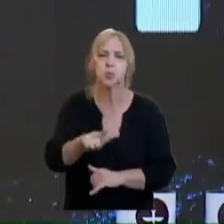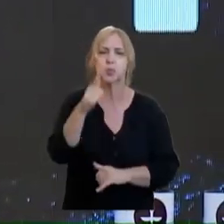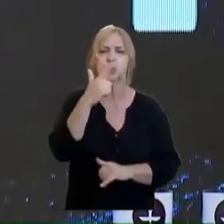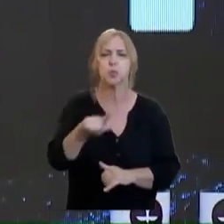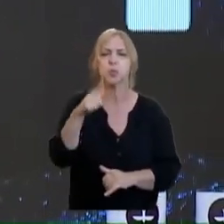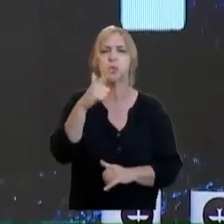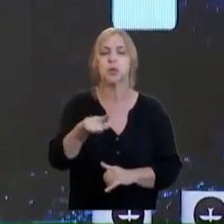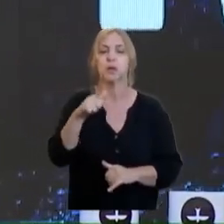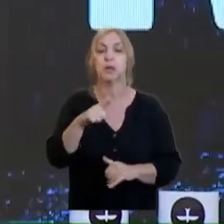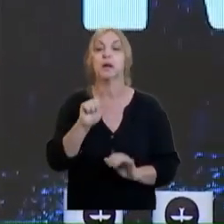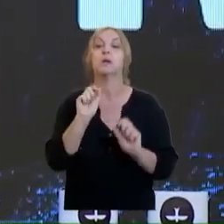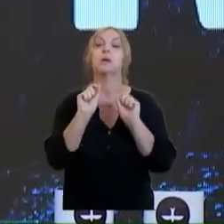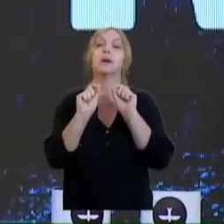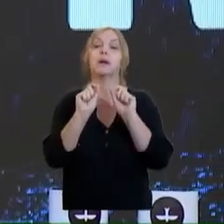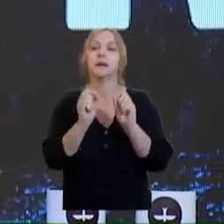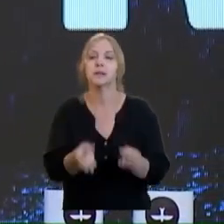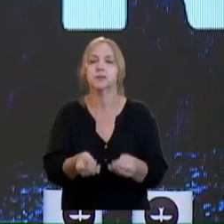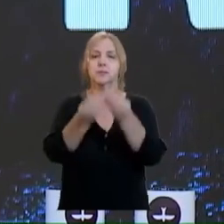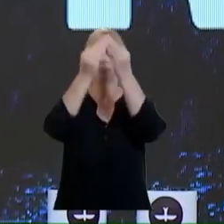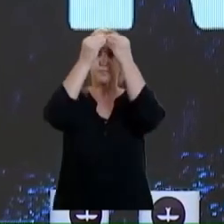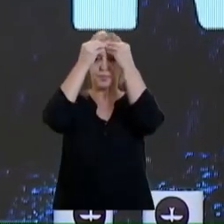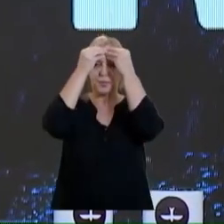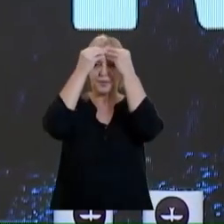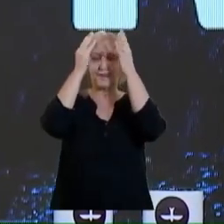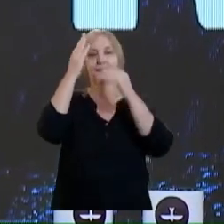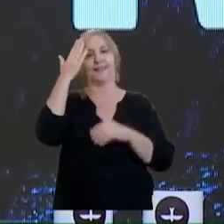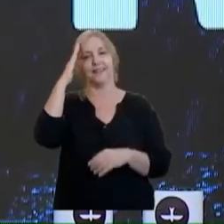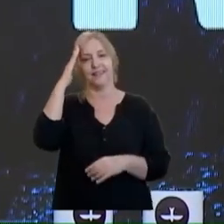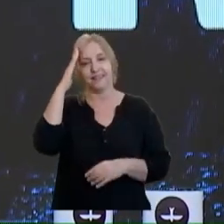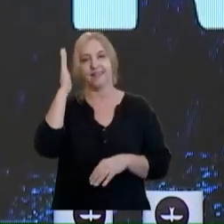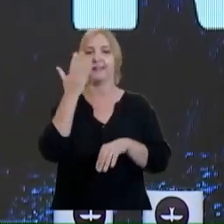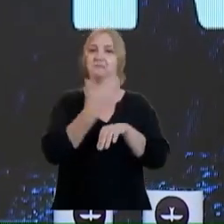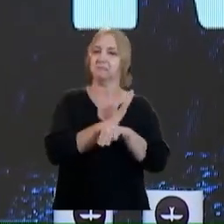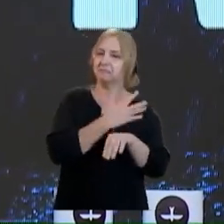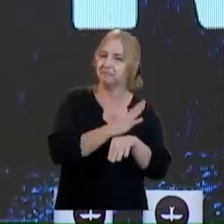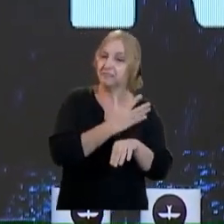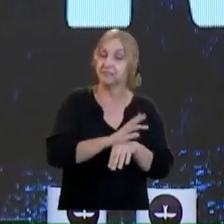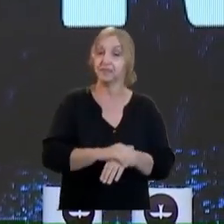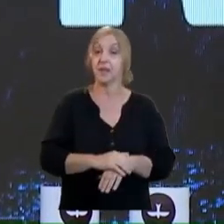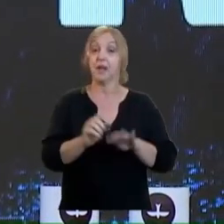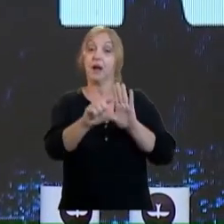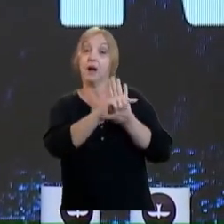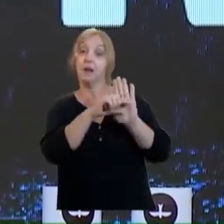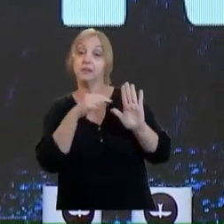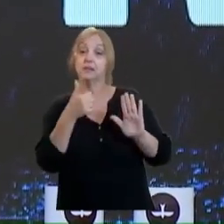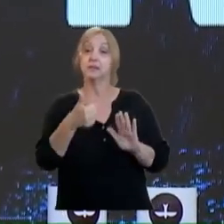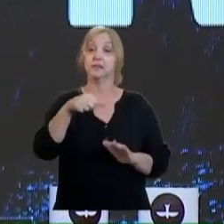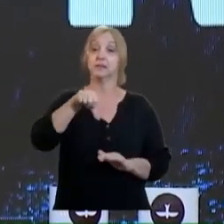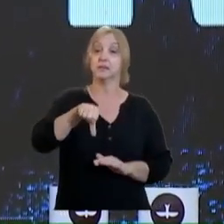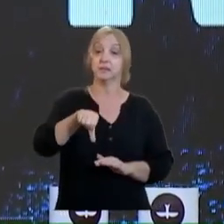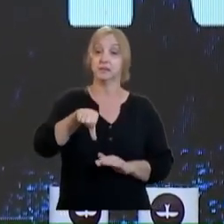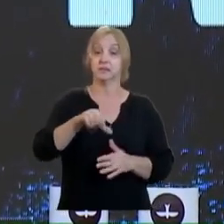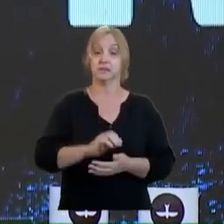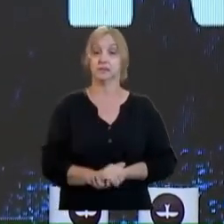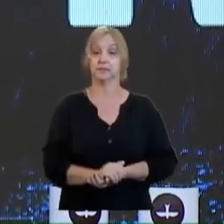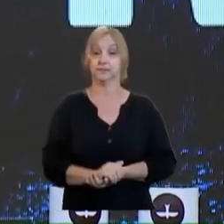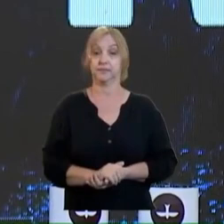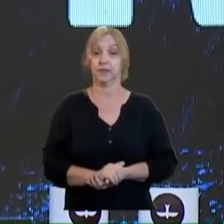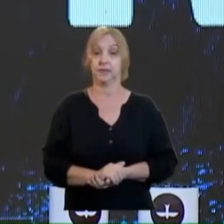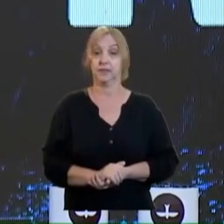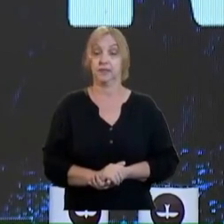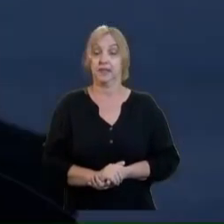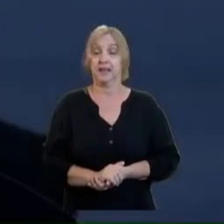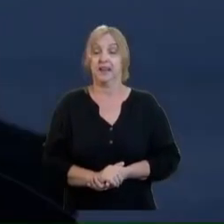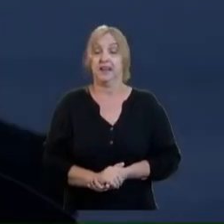repetição vai nos fazer entender e colocar em prática. Olha o versículo 19. Muitas são